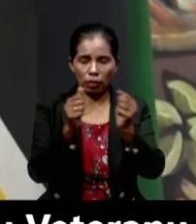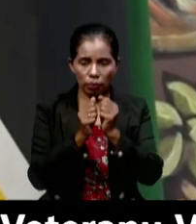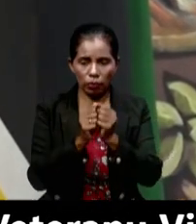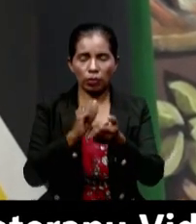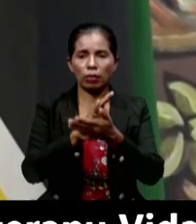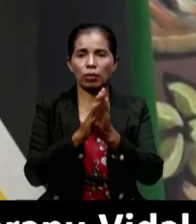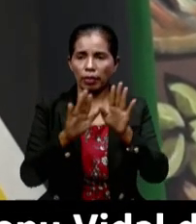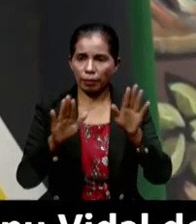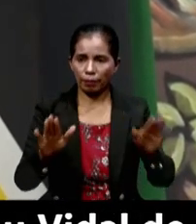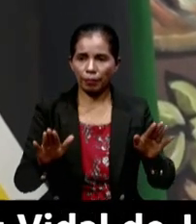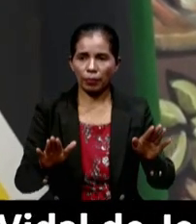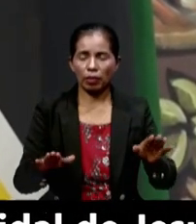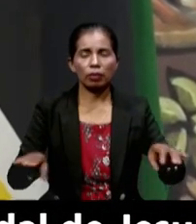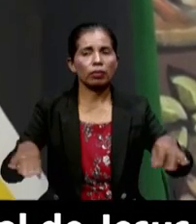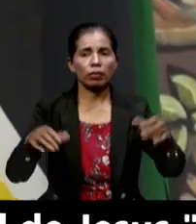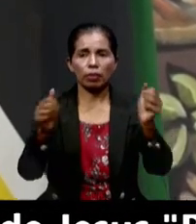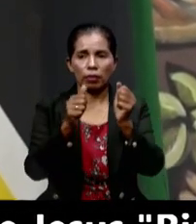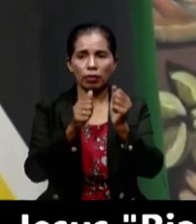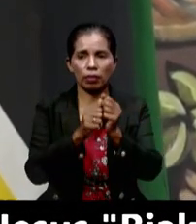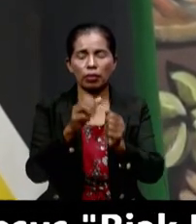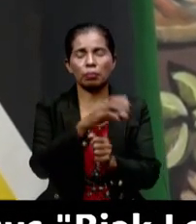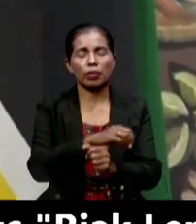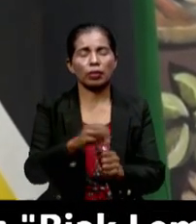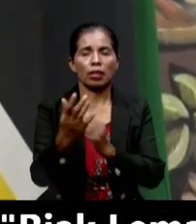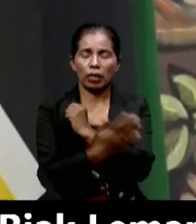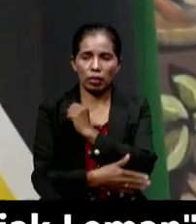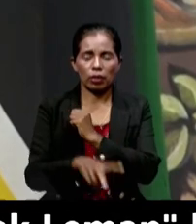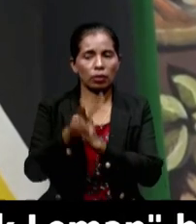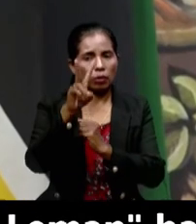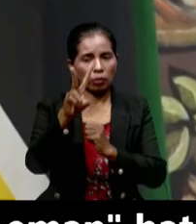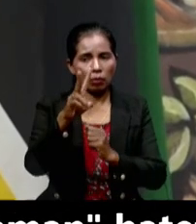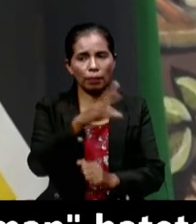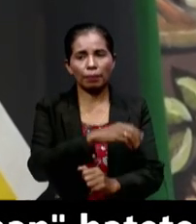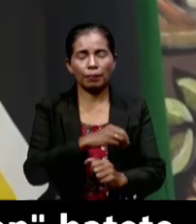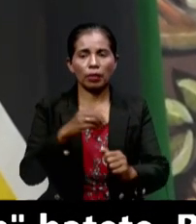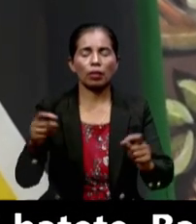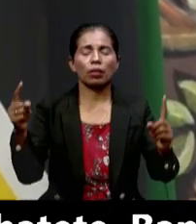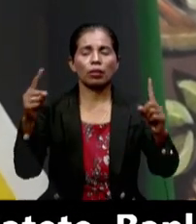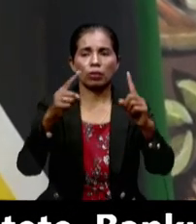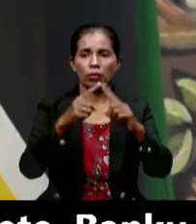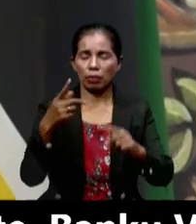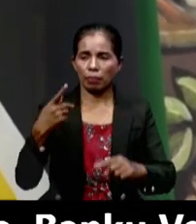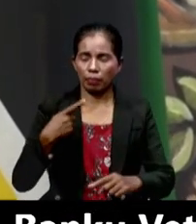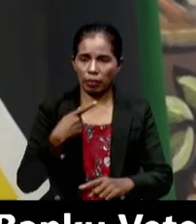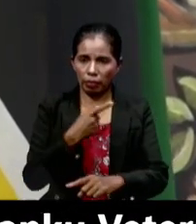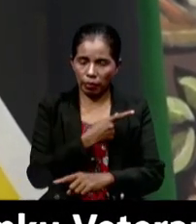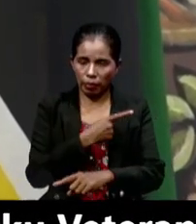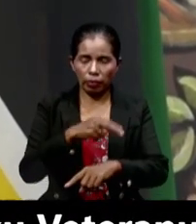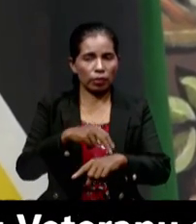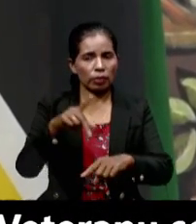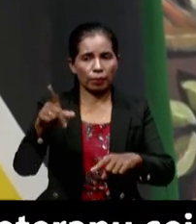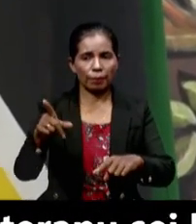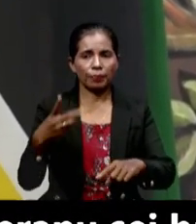amizade e de cooperação entre os dois países através dos parlamentos. Este mês